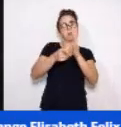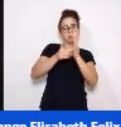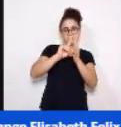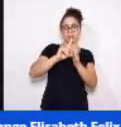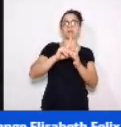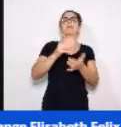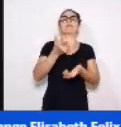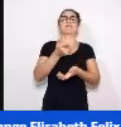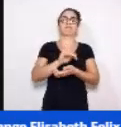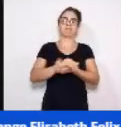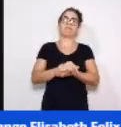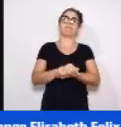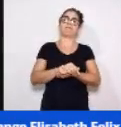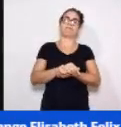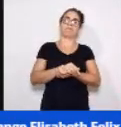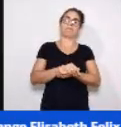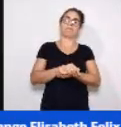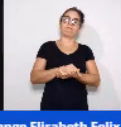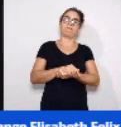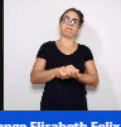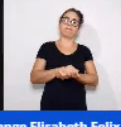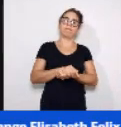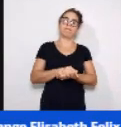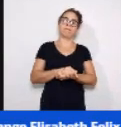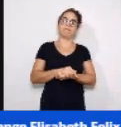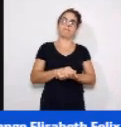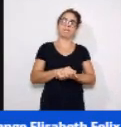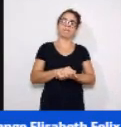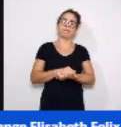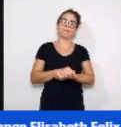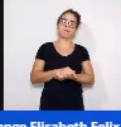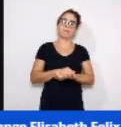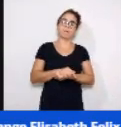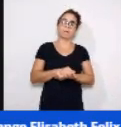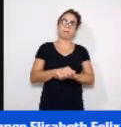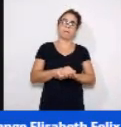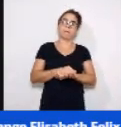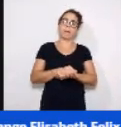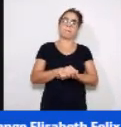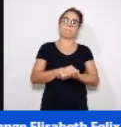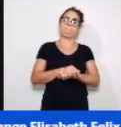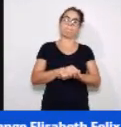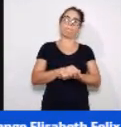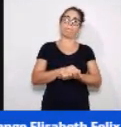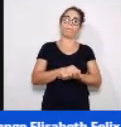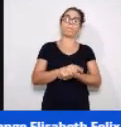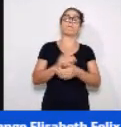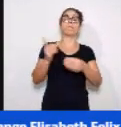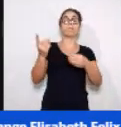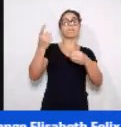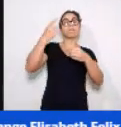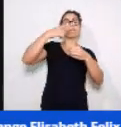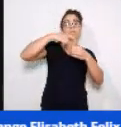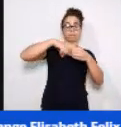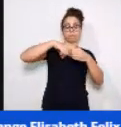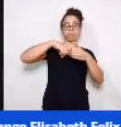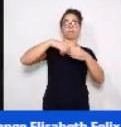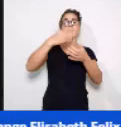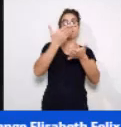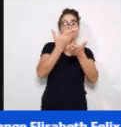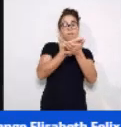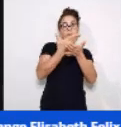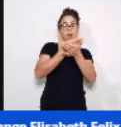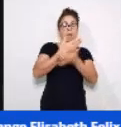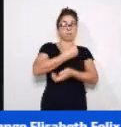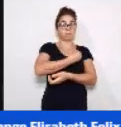passamos? Pois é. Então, nós tínhamos uma esperança, né, de retornarmos com as aulas presenciais. Mas,